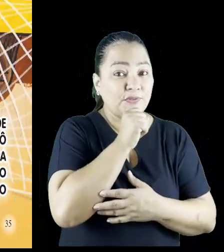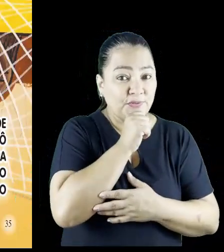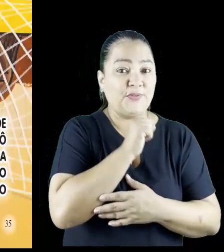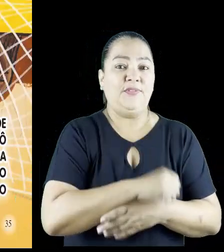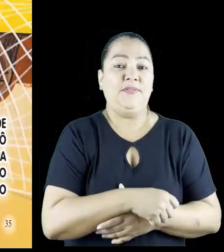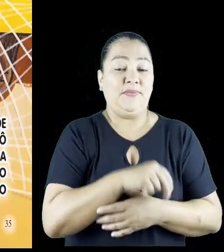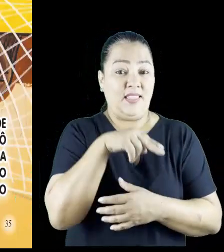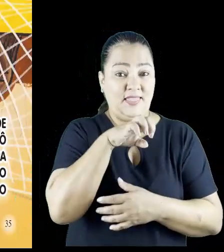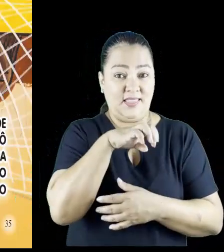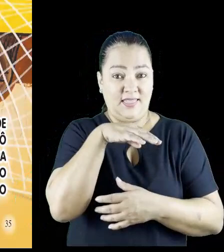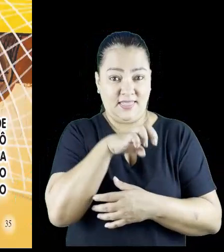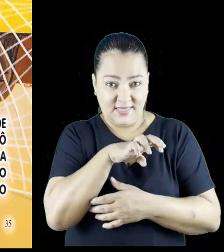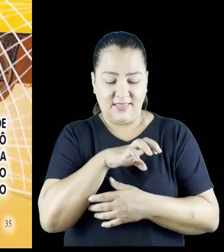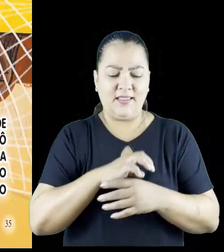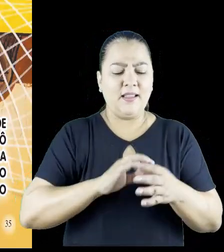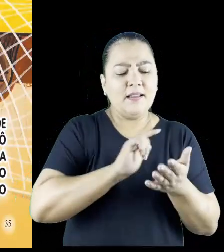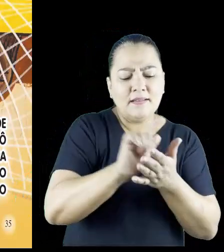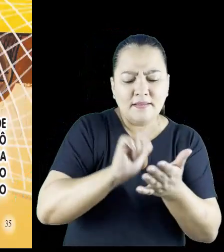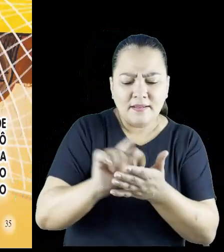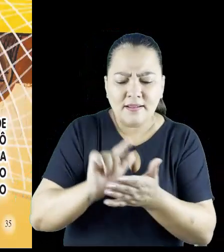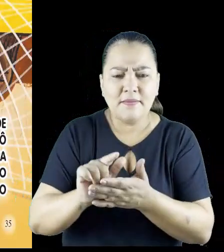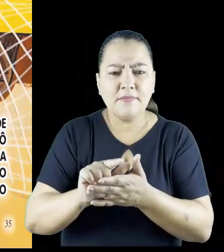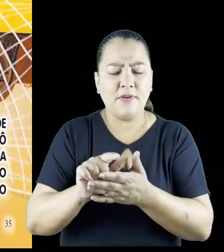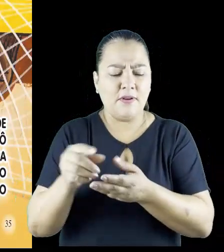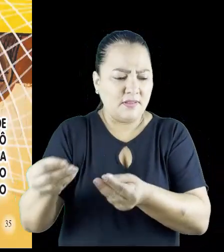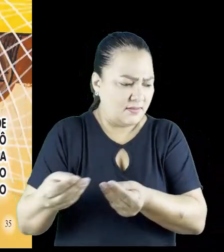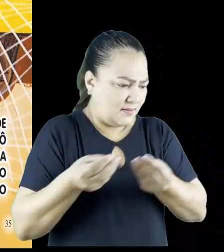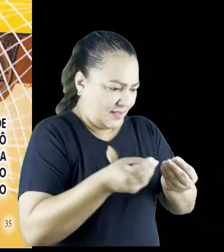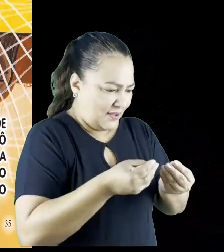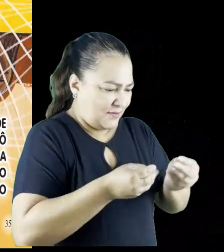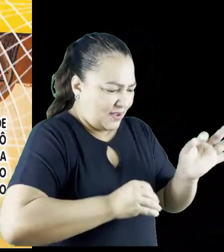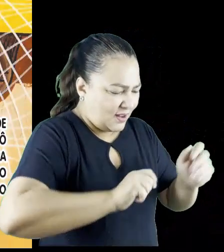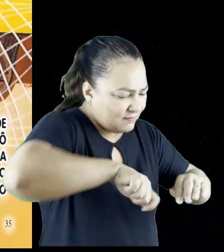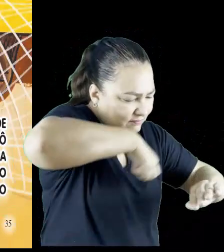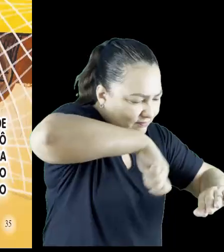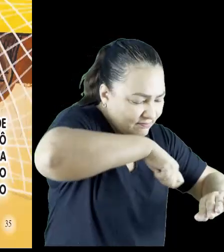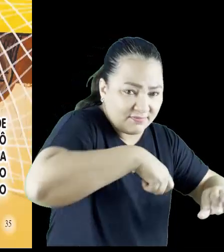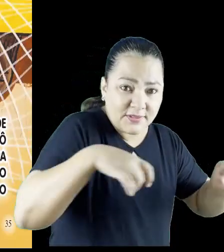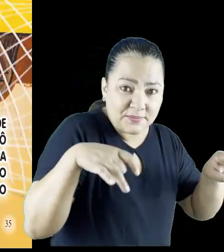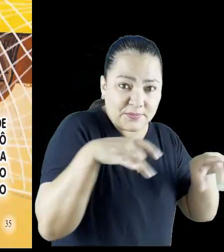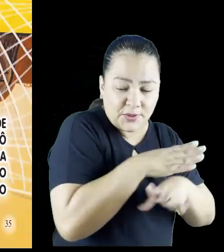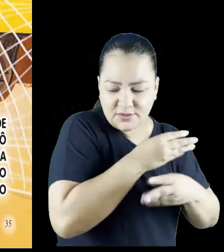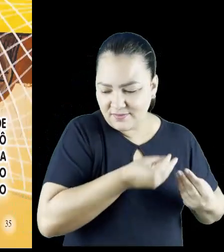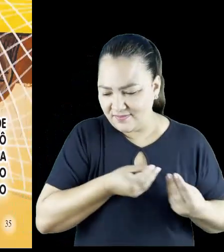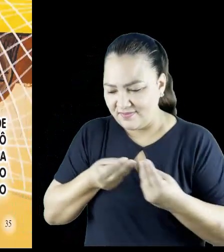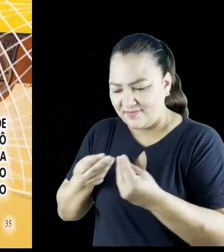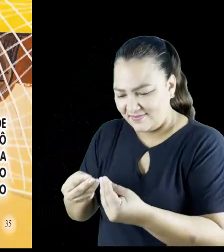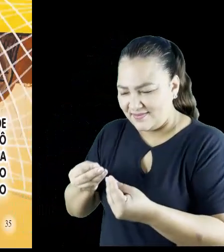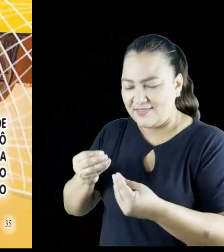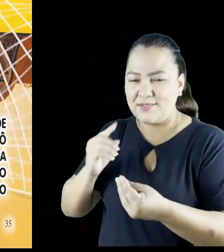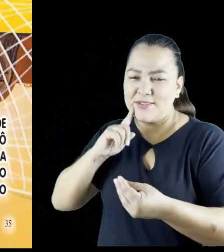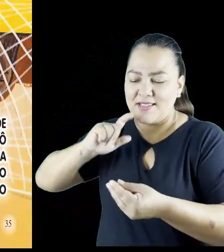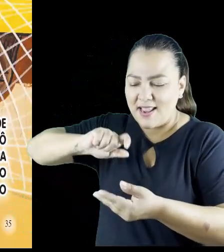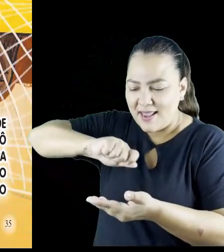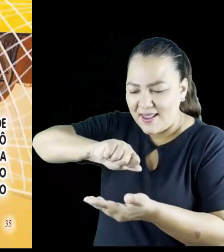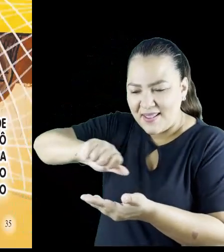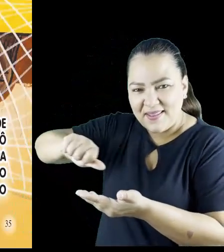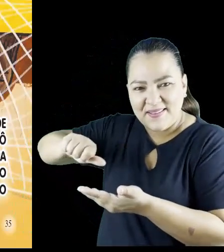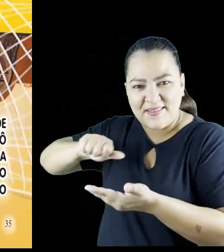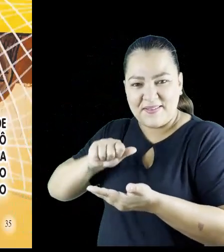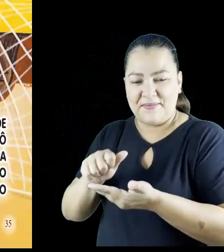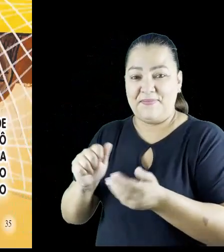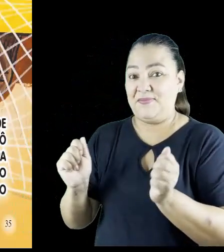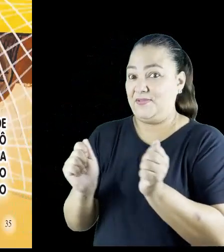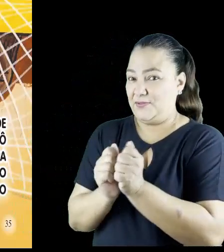Vó Nenê, que o Edson tinha pescado, limpado e entregue para que ela trouxesse prontinho para eles comerem com um limãozinho